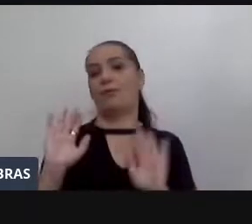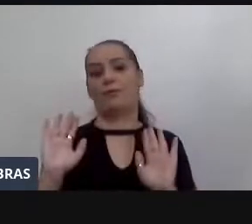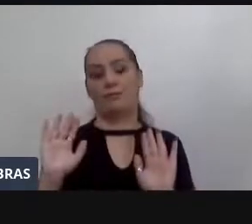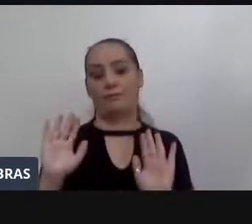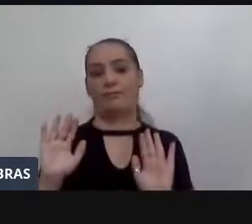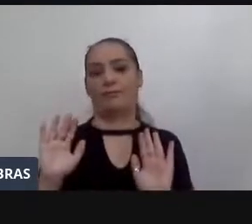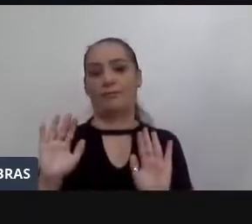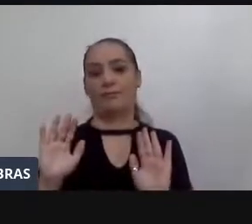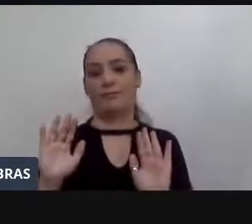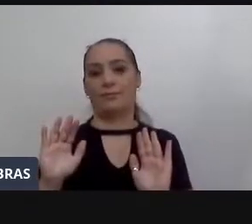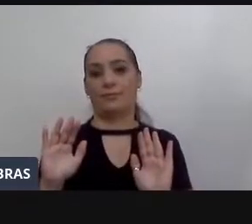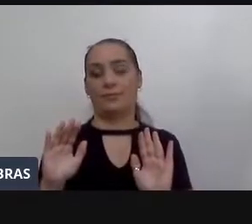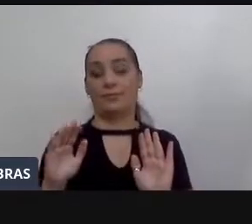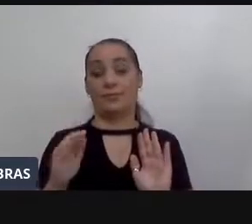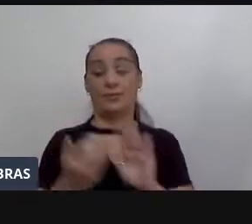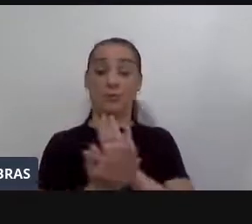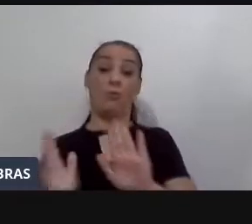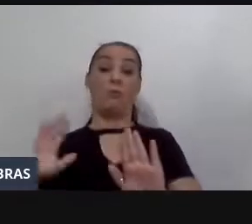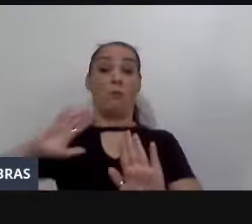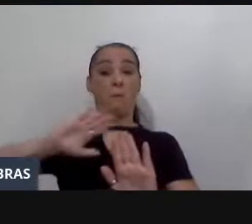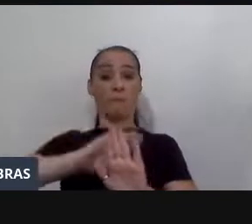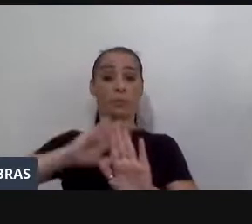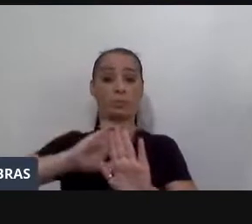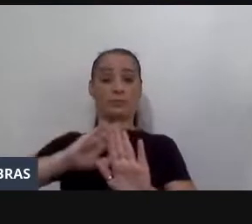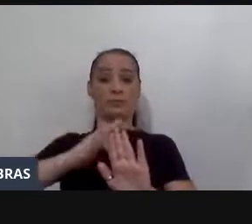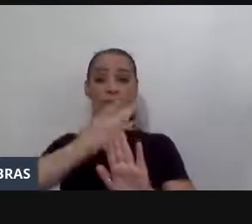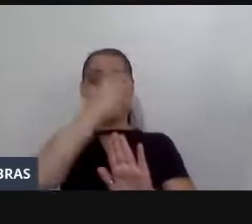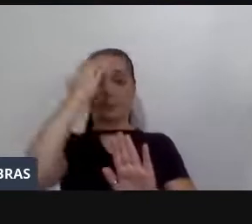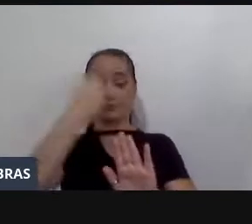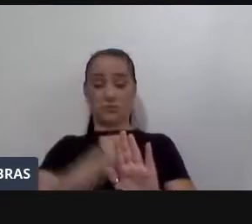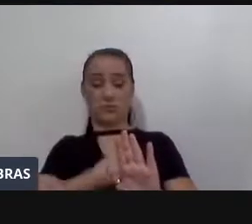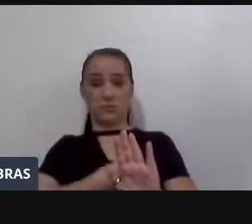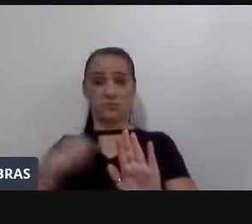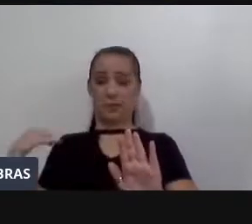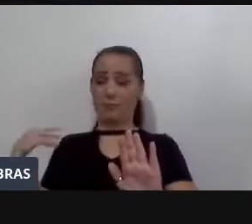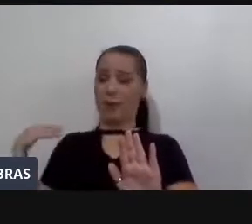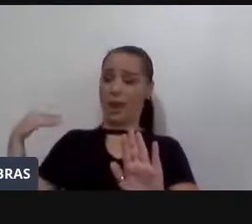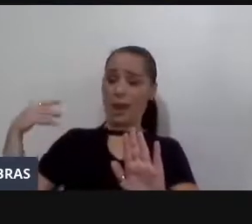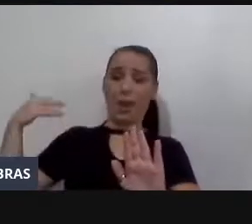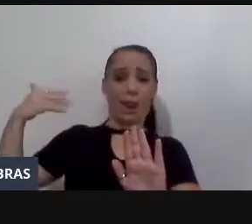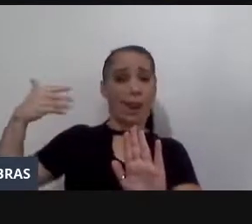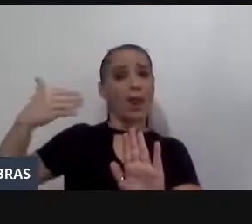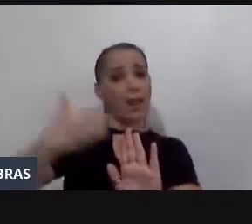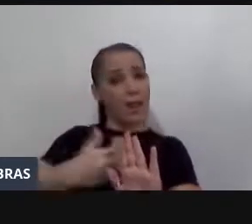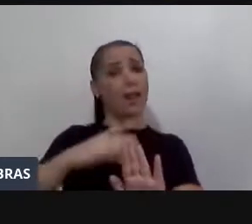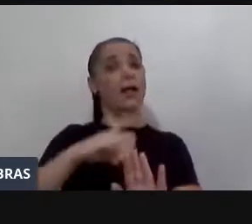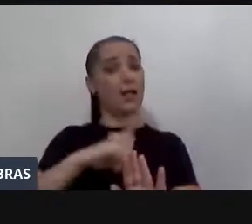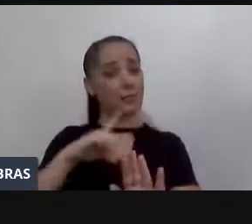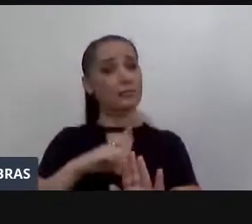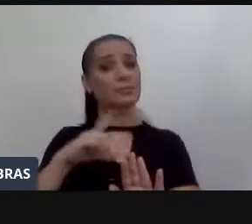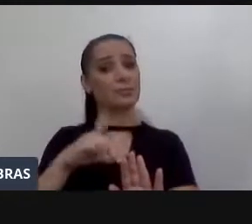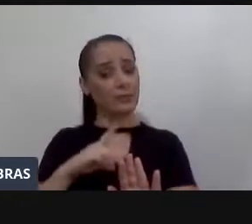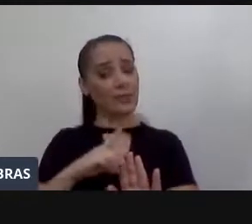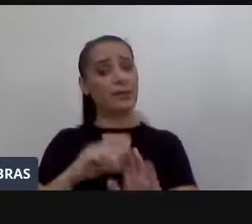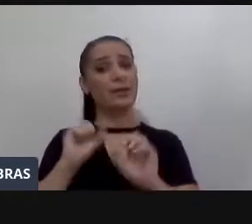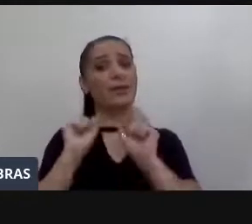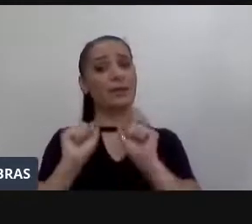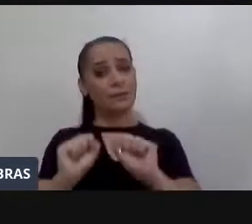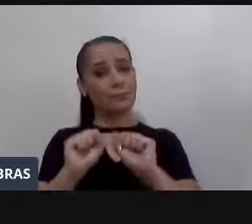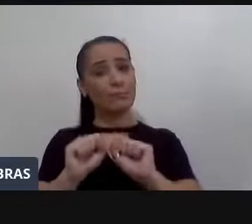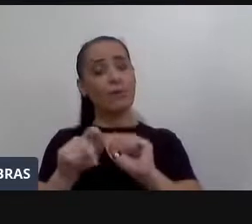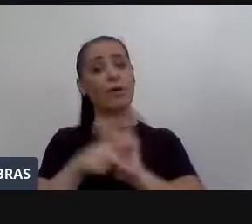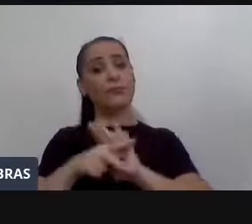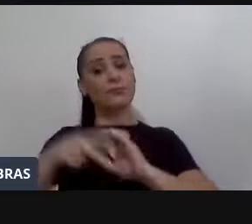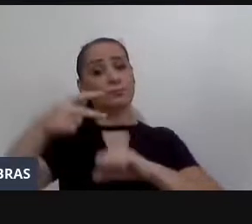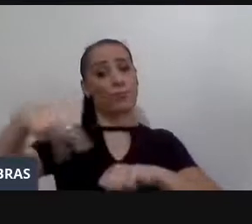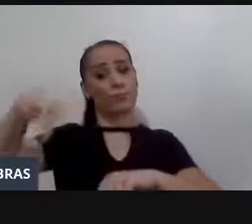uma vida por trás, toda uma experiência por trás, uma trajetória que pode, então, contribuir para o